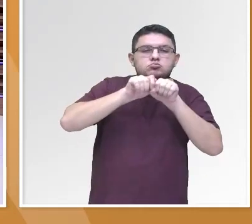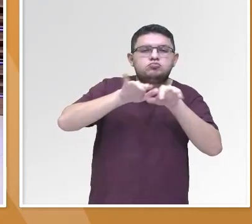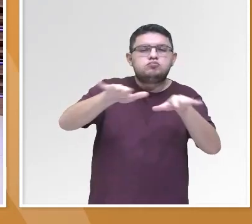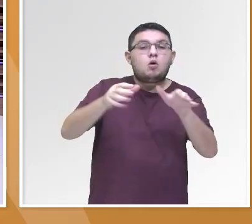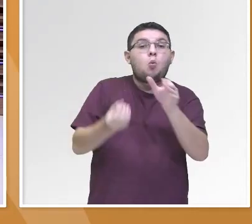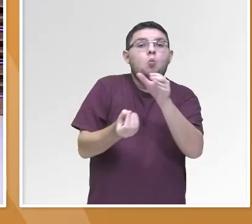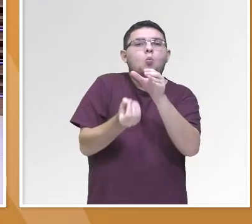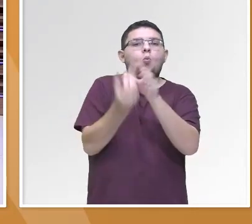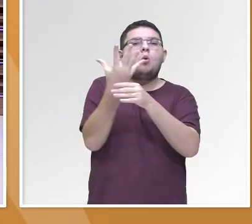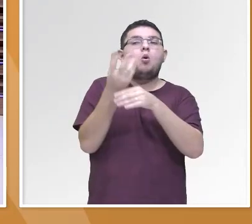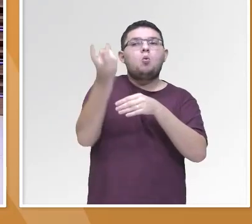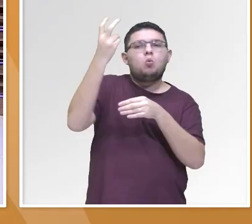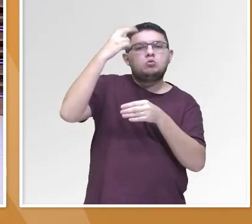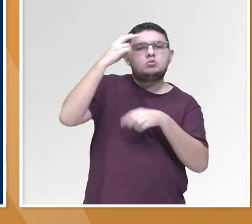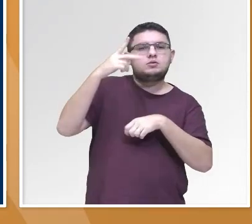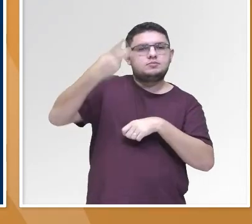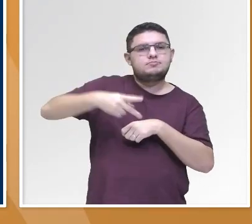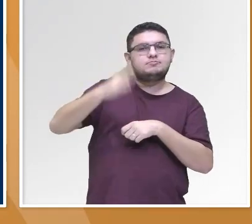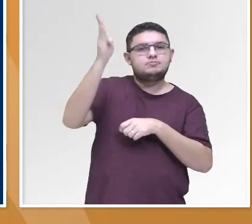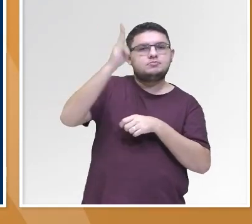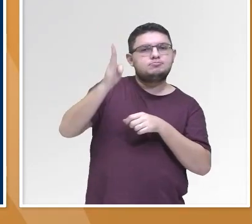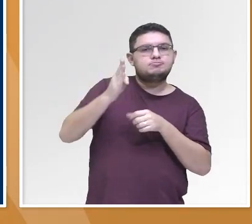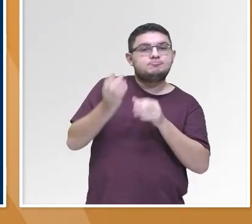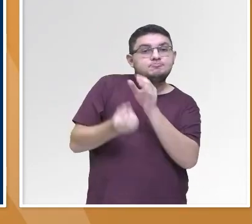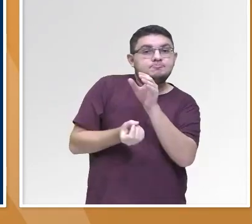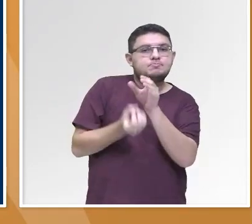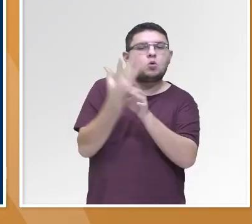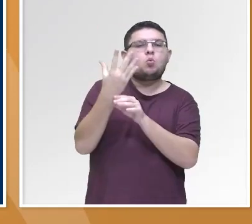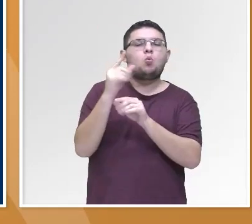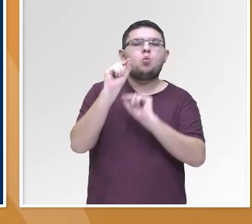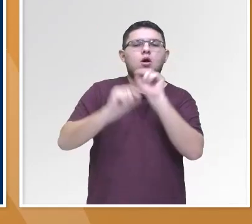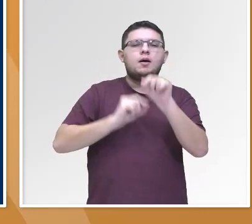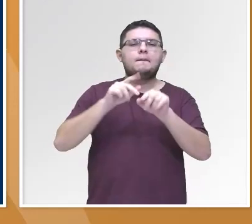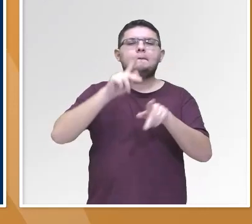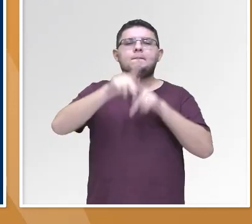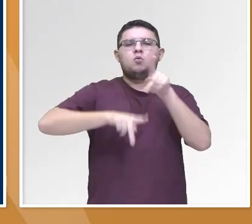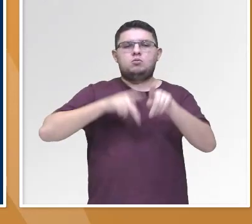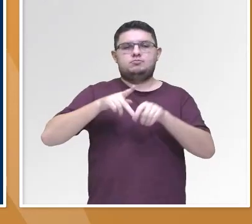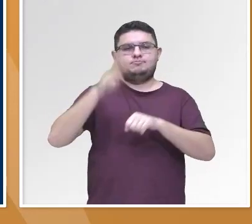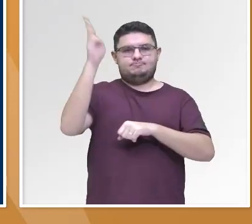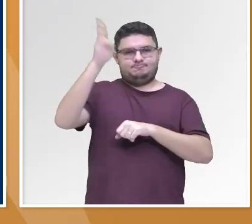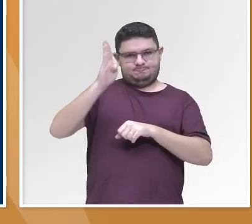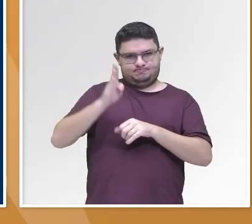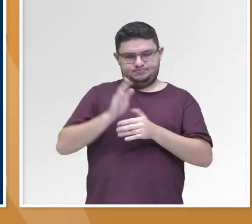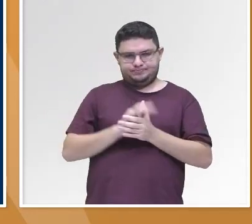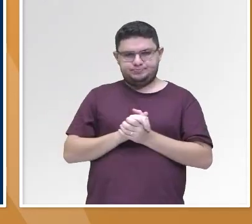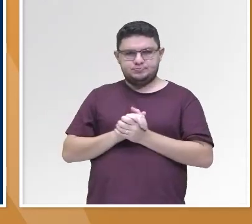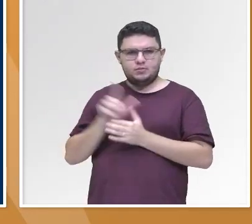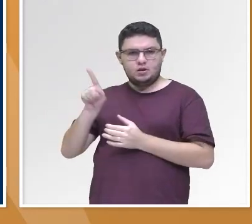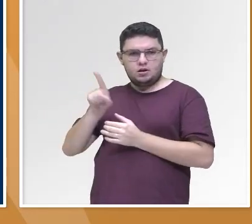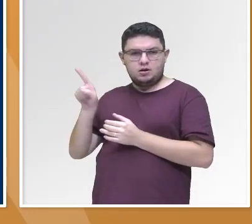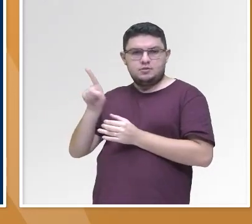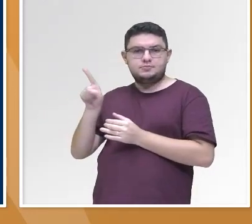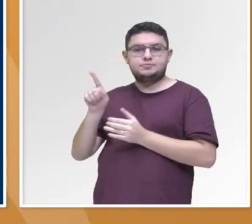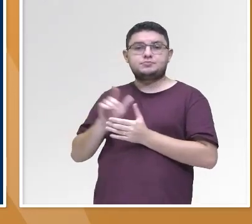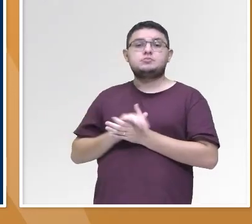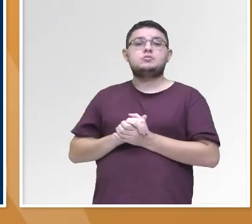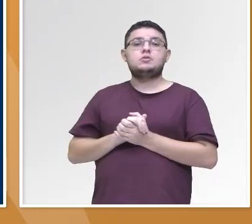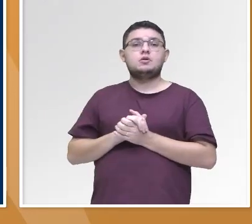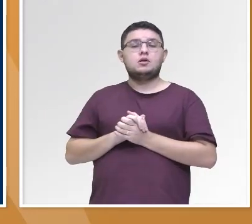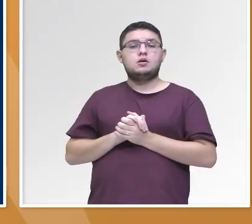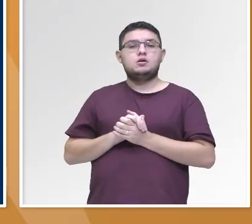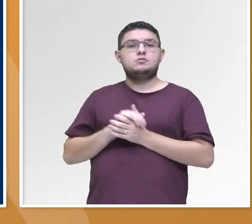do povo brasileiro. Vamos lá no nosso texto? Então, africanos no Brasil, dominação e resistência. A gente sabe que eles